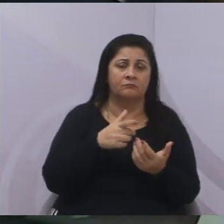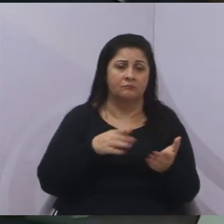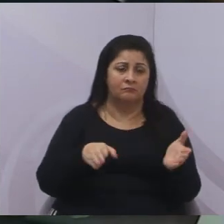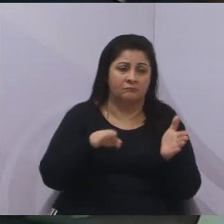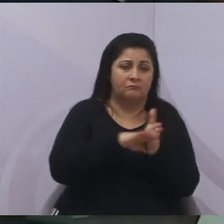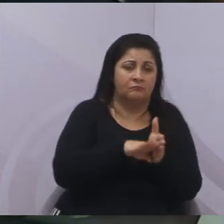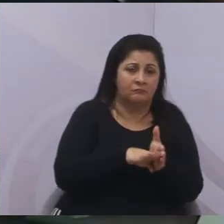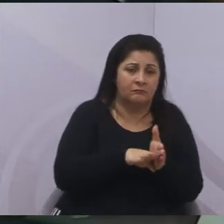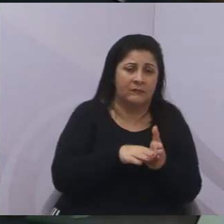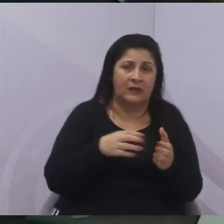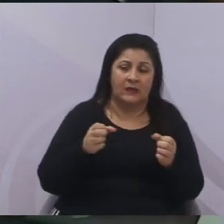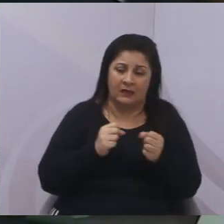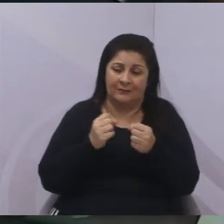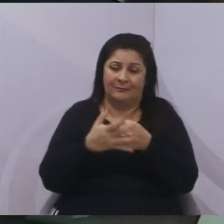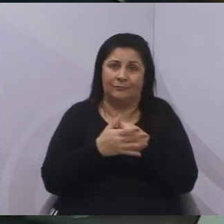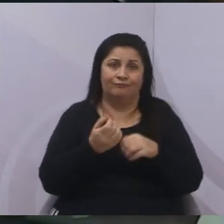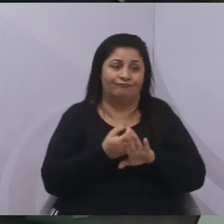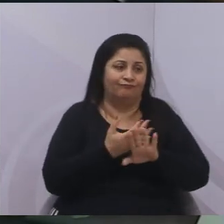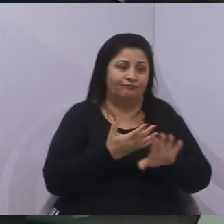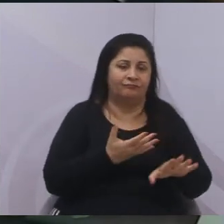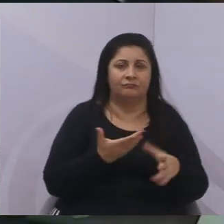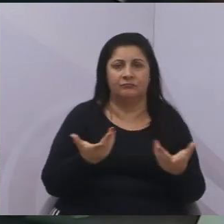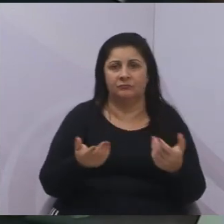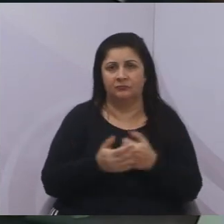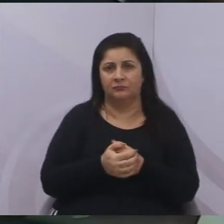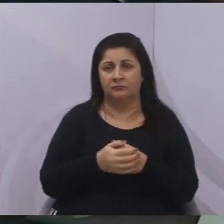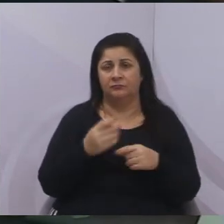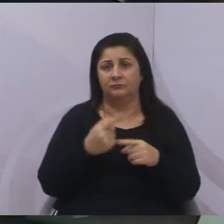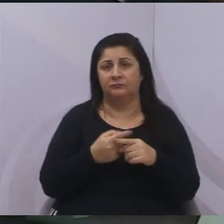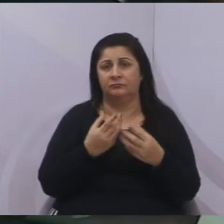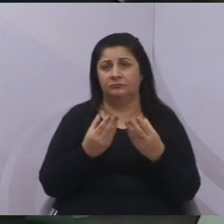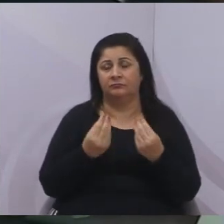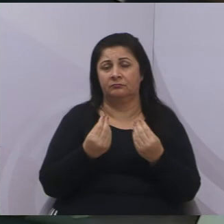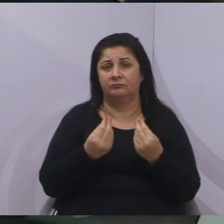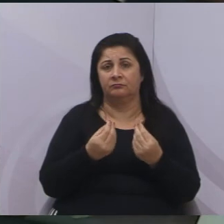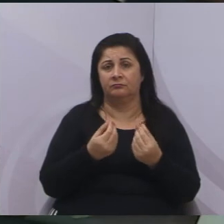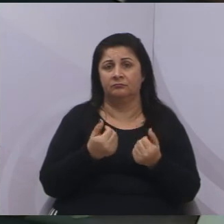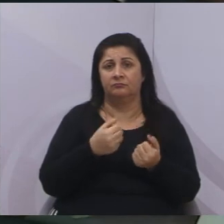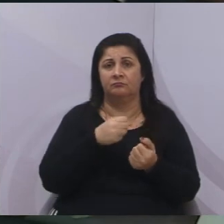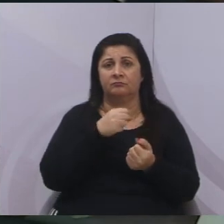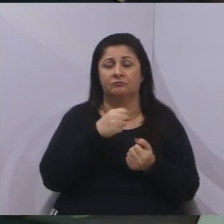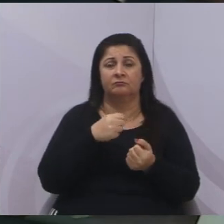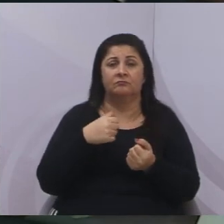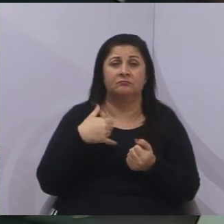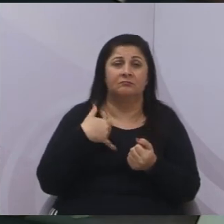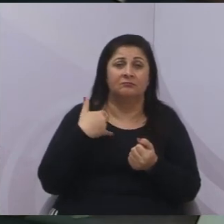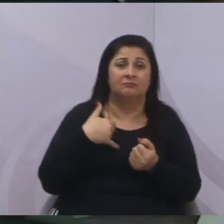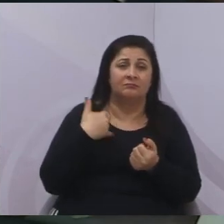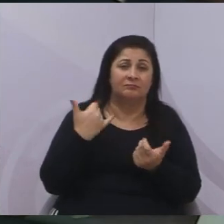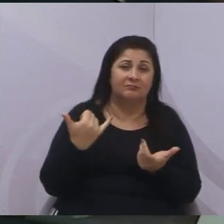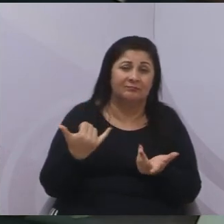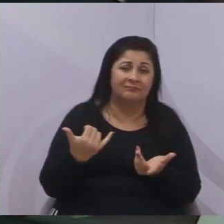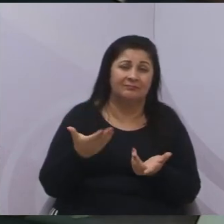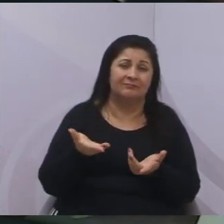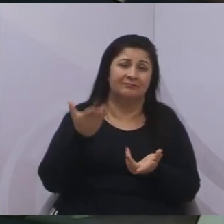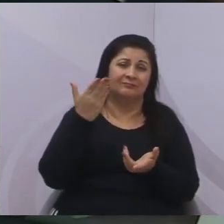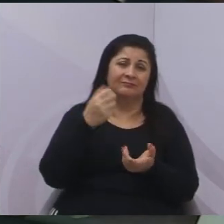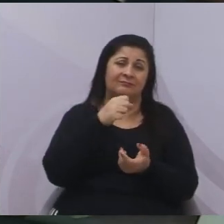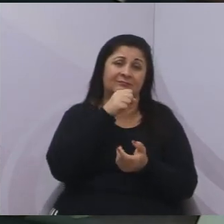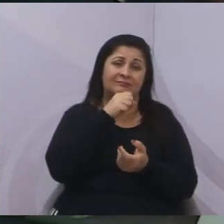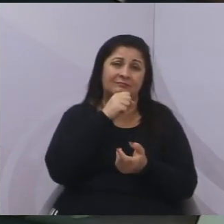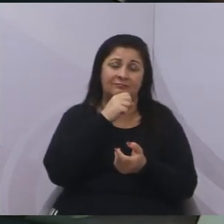óbito, porque a mãe tem mais de 70 anos, muitas com 80 anos de idade, senhorinha, teve que